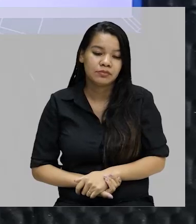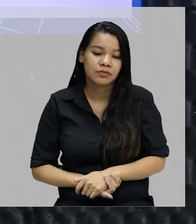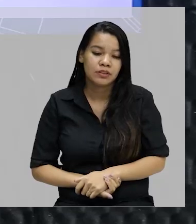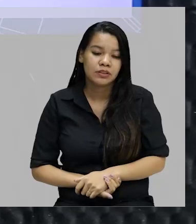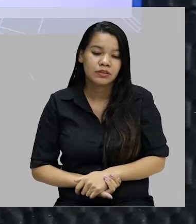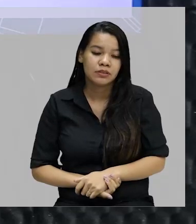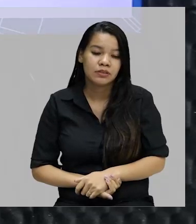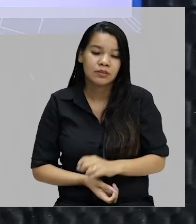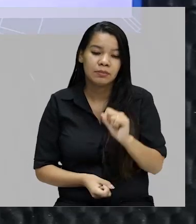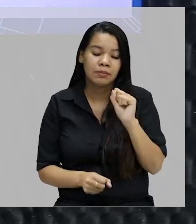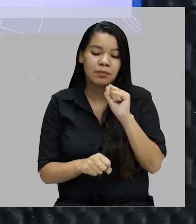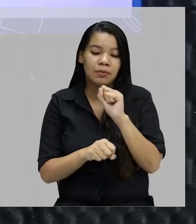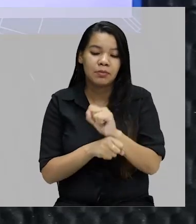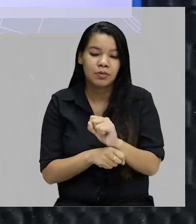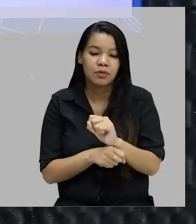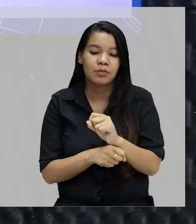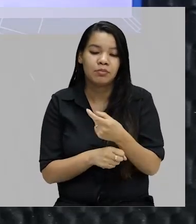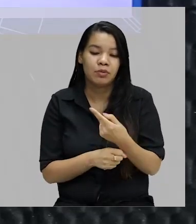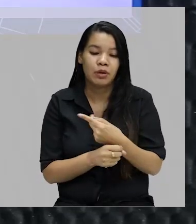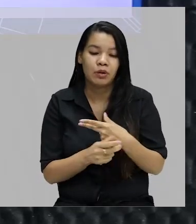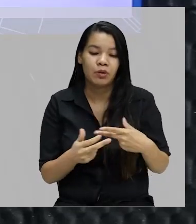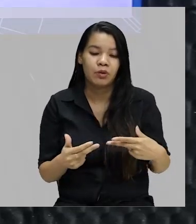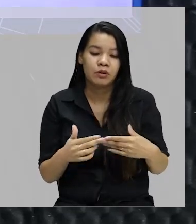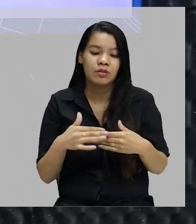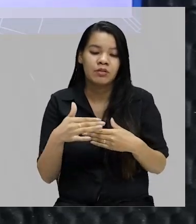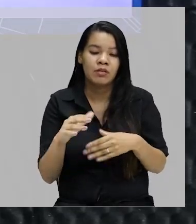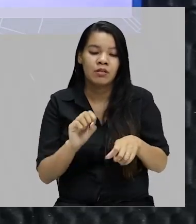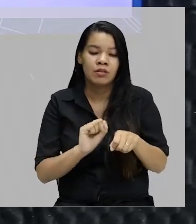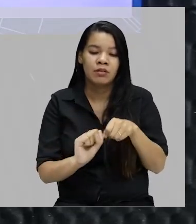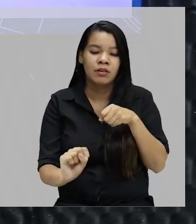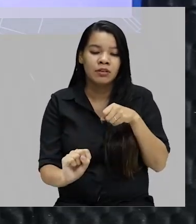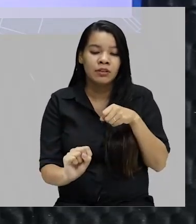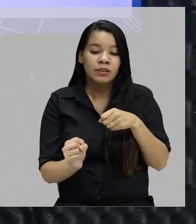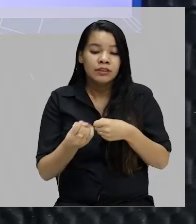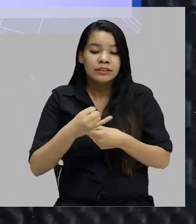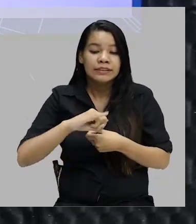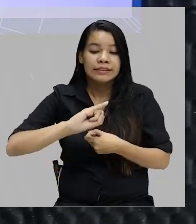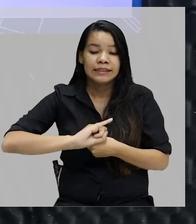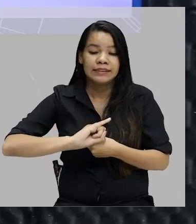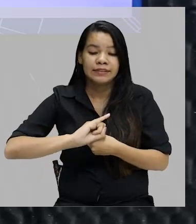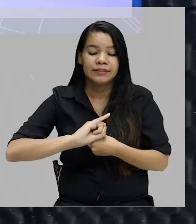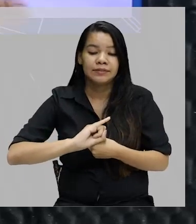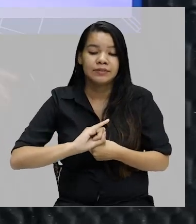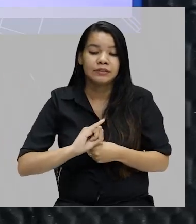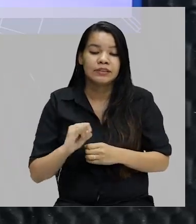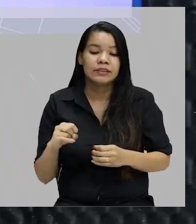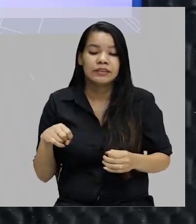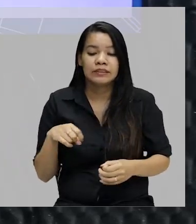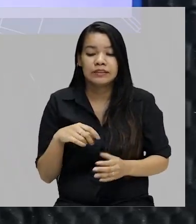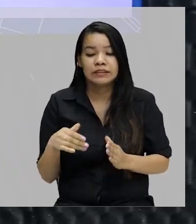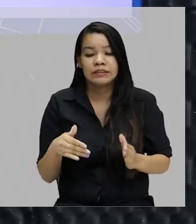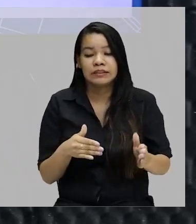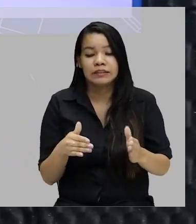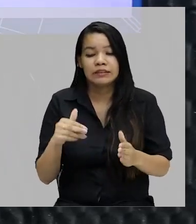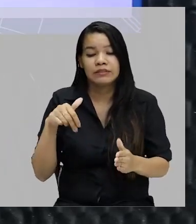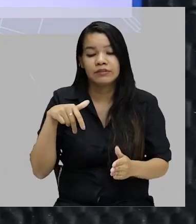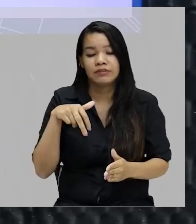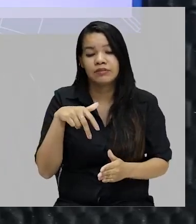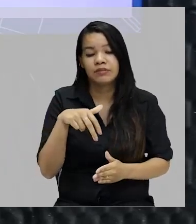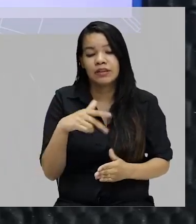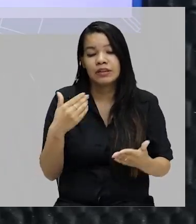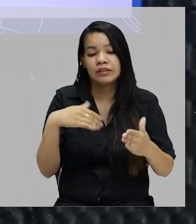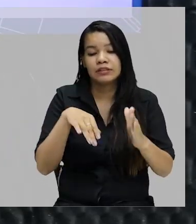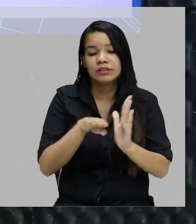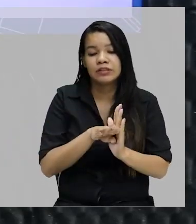Interrompeu alguma coisa, a sucessão de quedas. E eu tenho aqui uma conjunção, caminha para um ciclo de